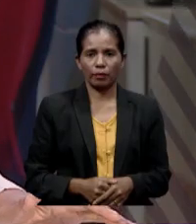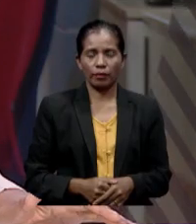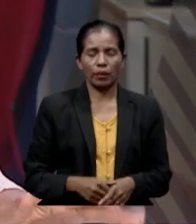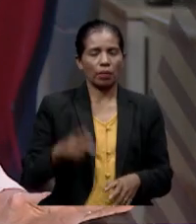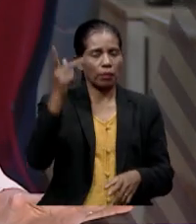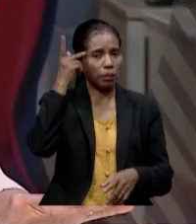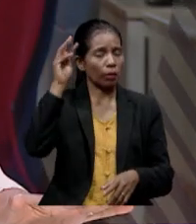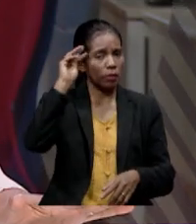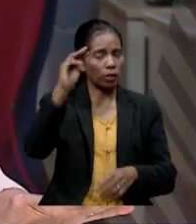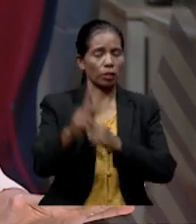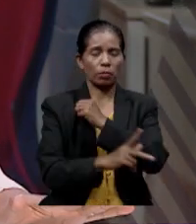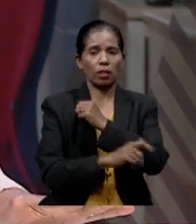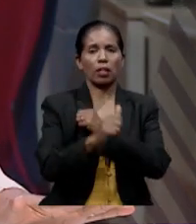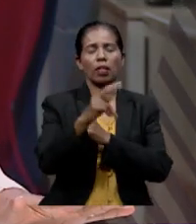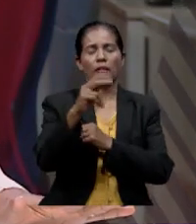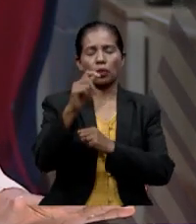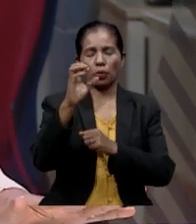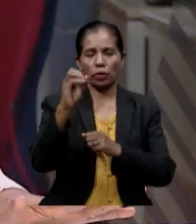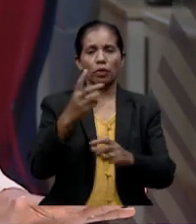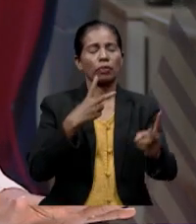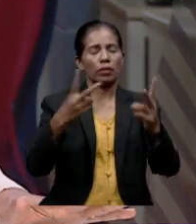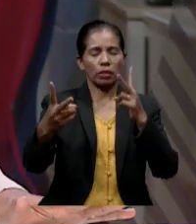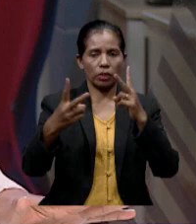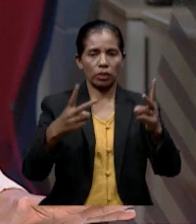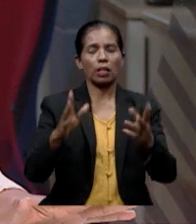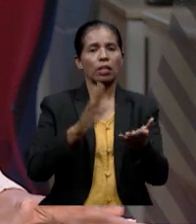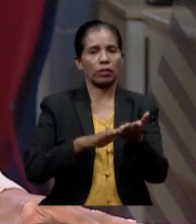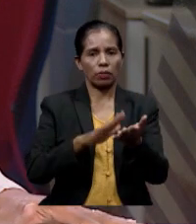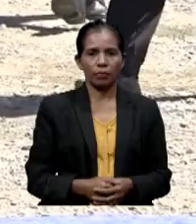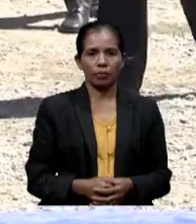Primeiro-Ministro de Portugal, António Costa, visita externato São José.